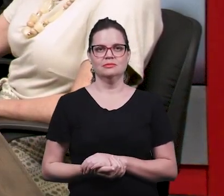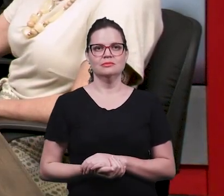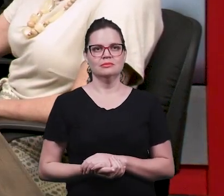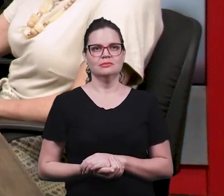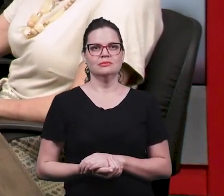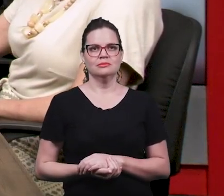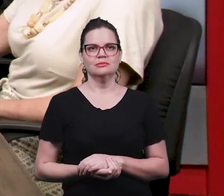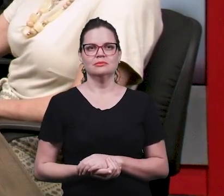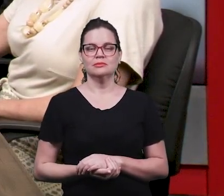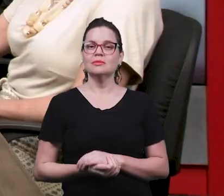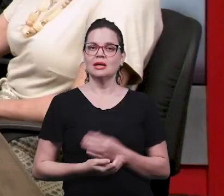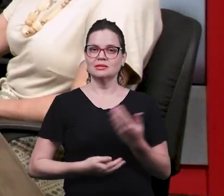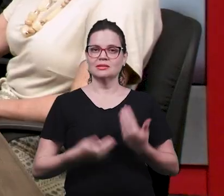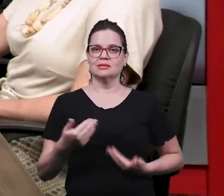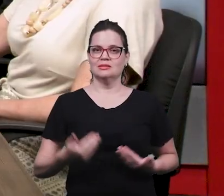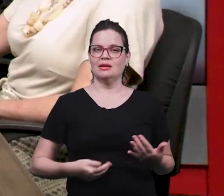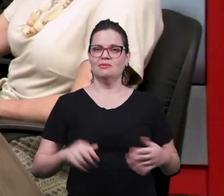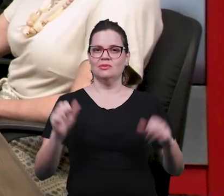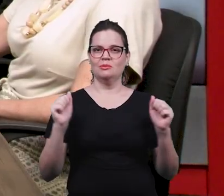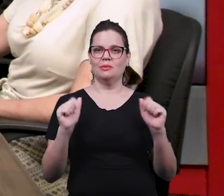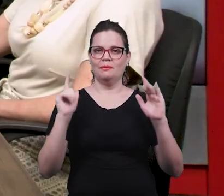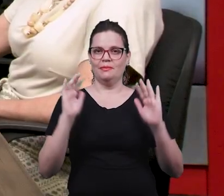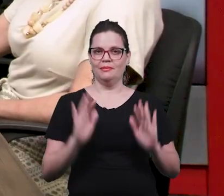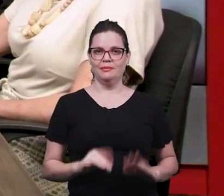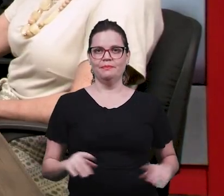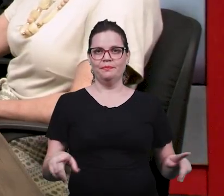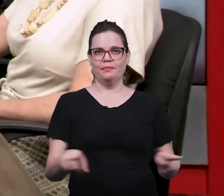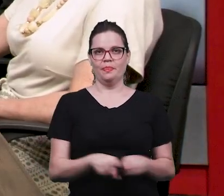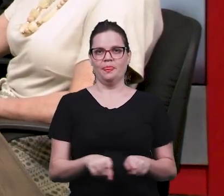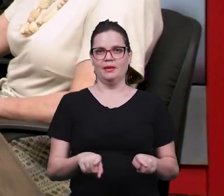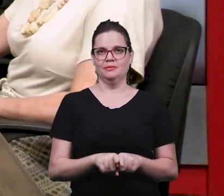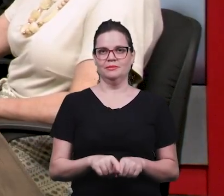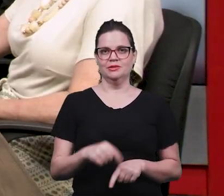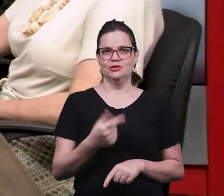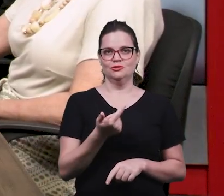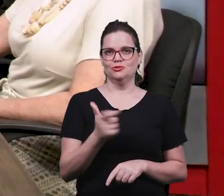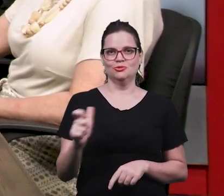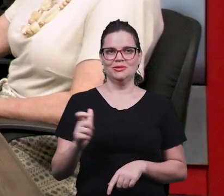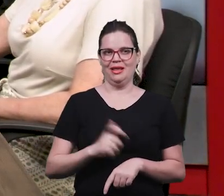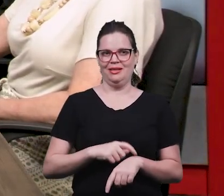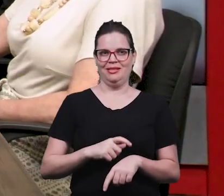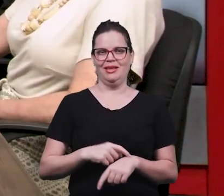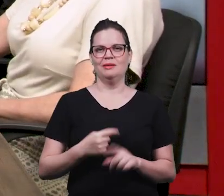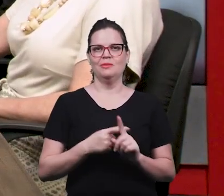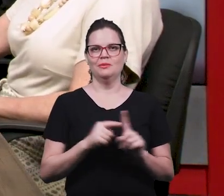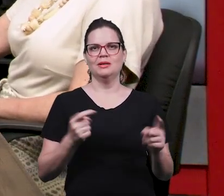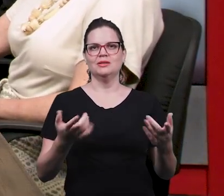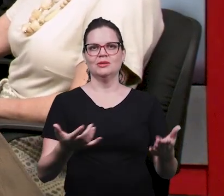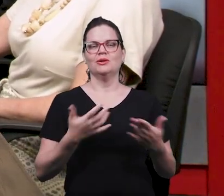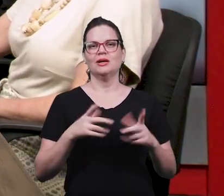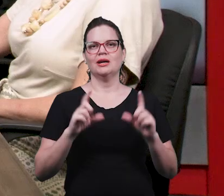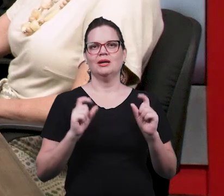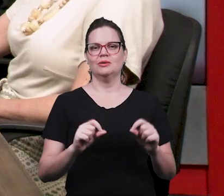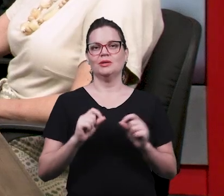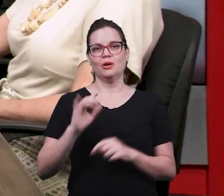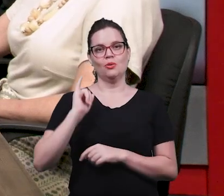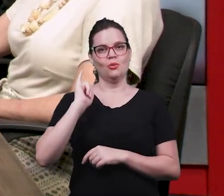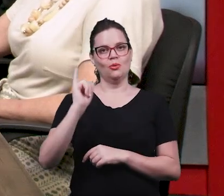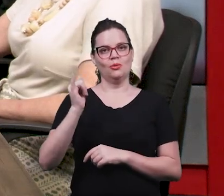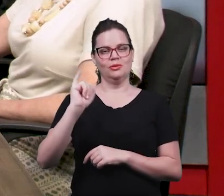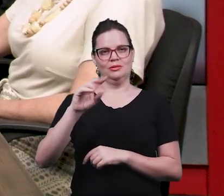Ser servo é uma grande bênção. Assim, eu queria ainda, assim, a gente não tem tanto tempo, eu gostaria assim, de contar